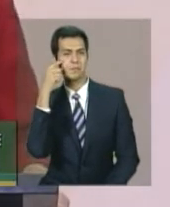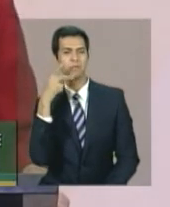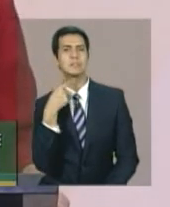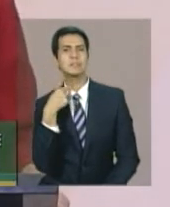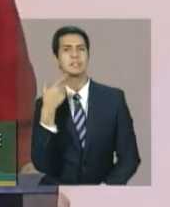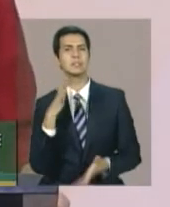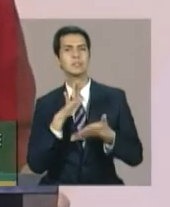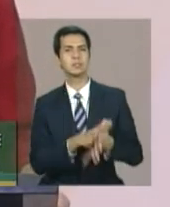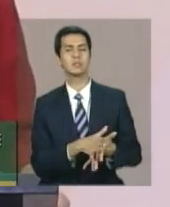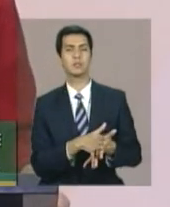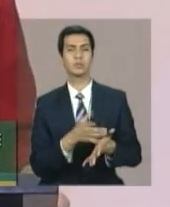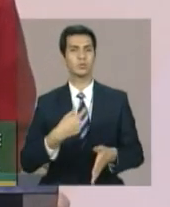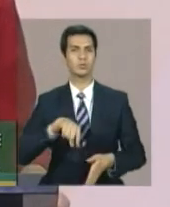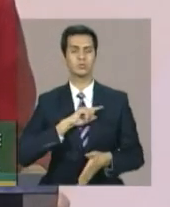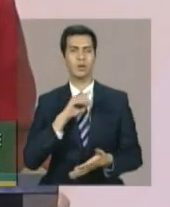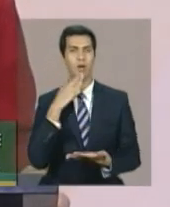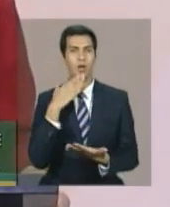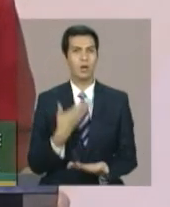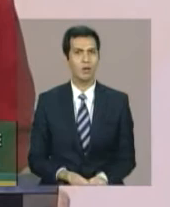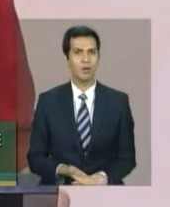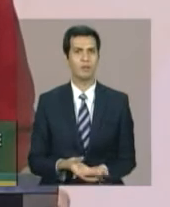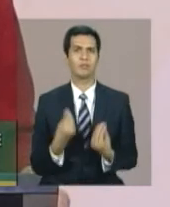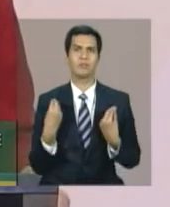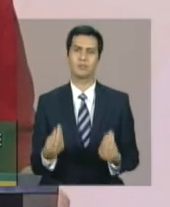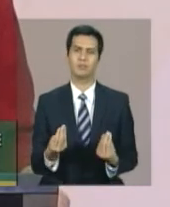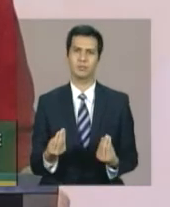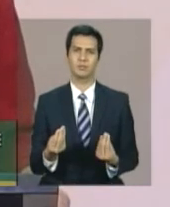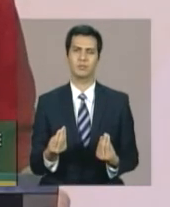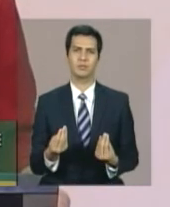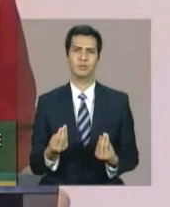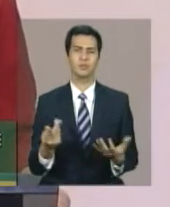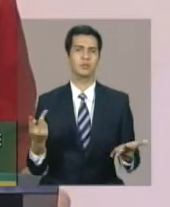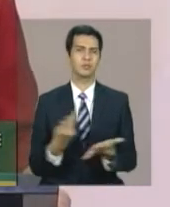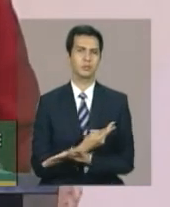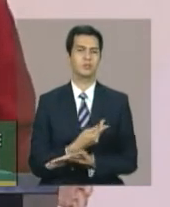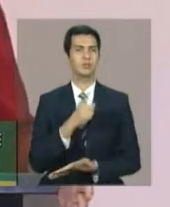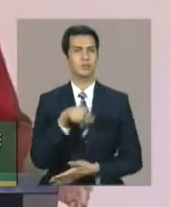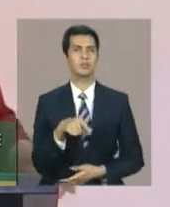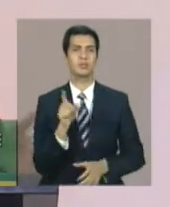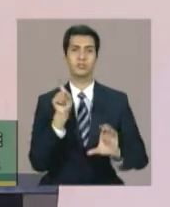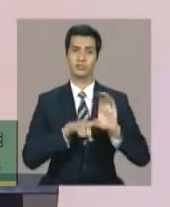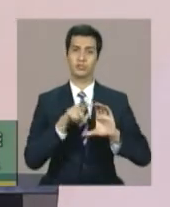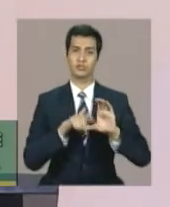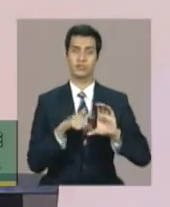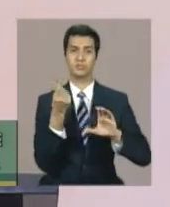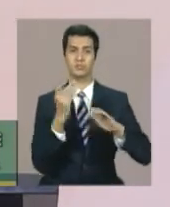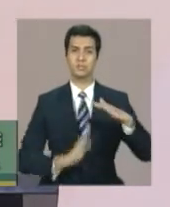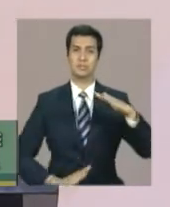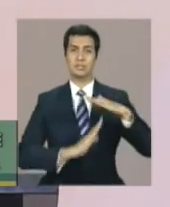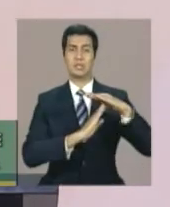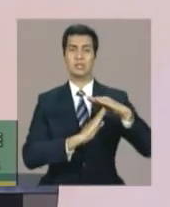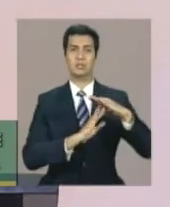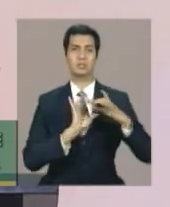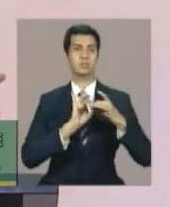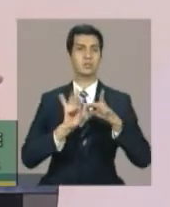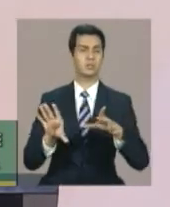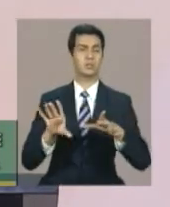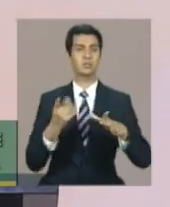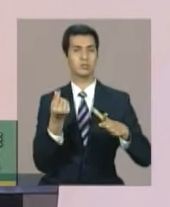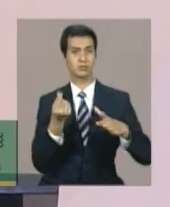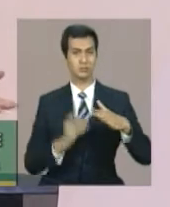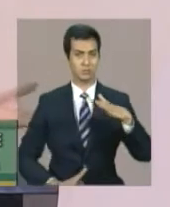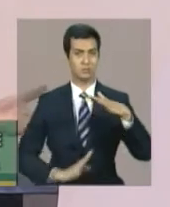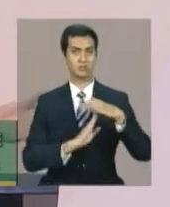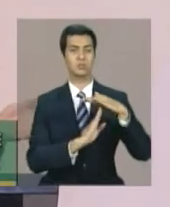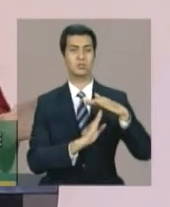Nós vimos perplexos aquela questão do teto da dívida, da autorização do teto da dívida da